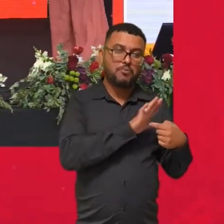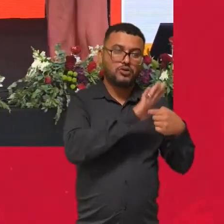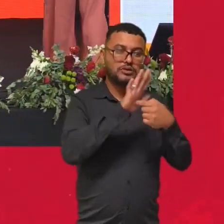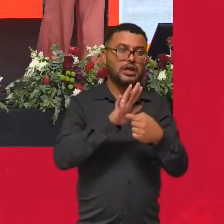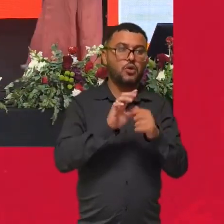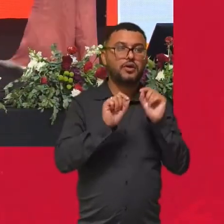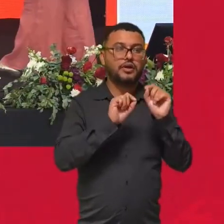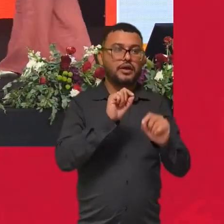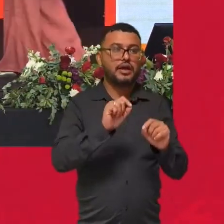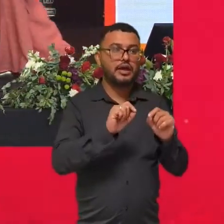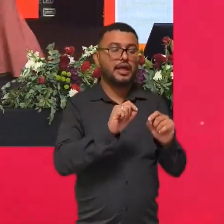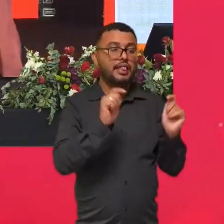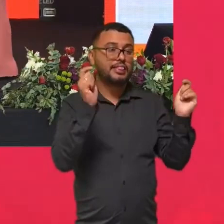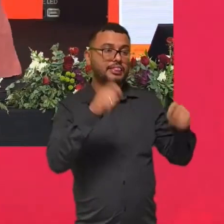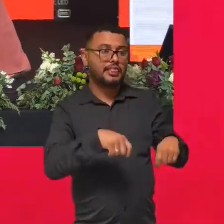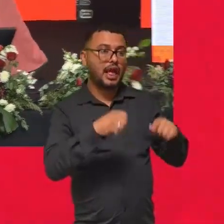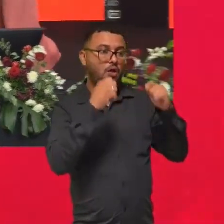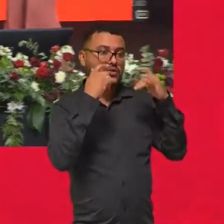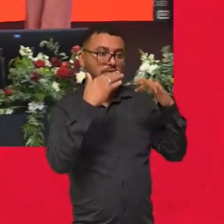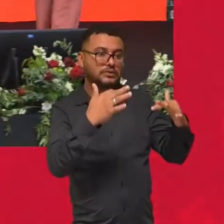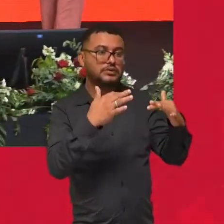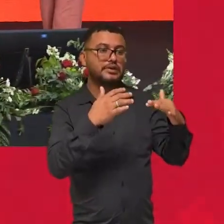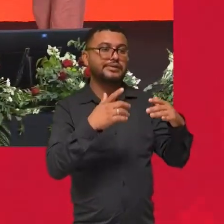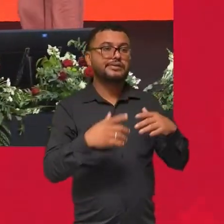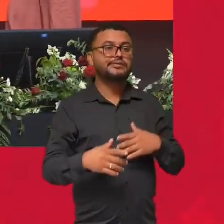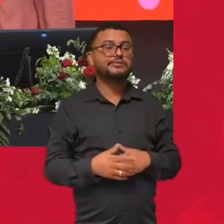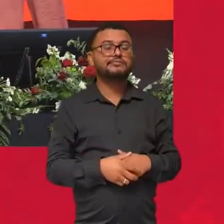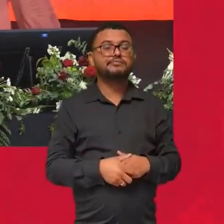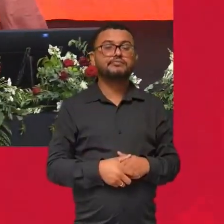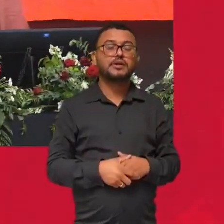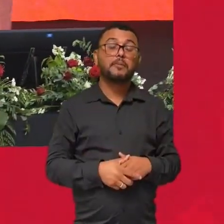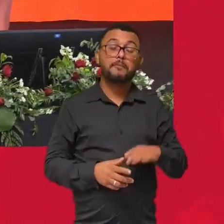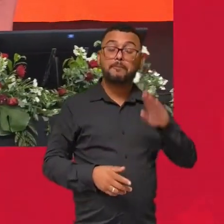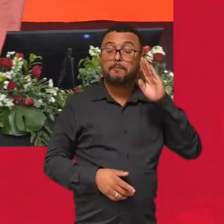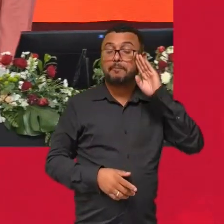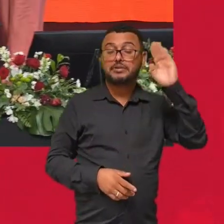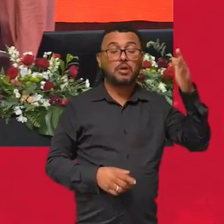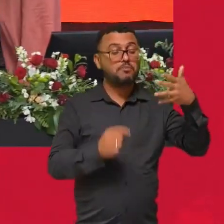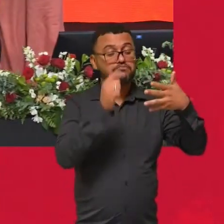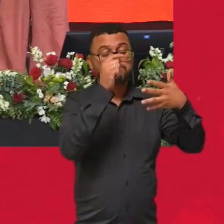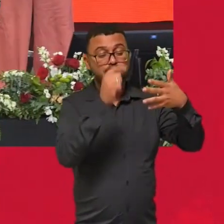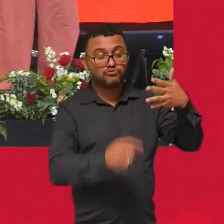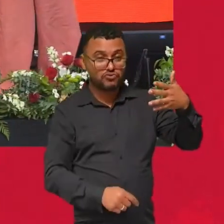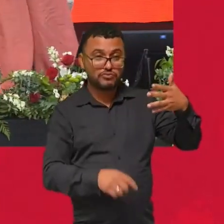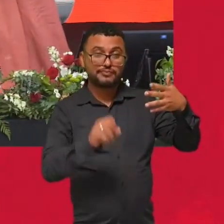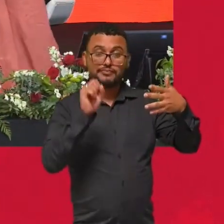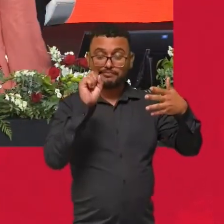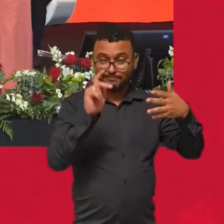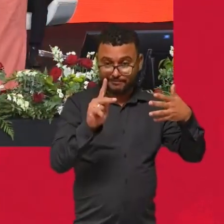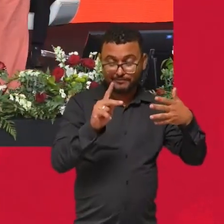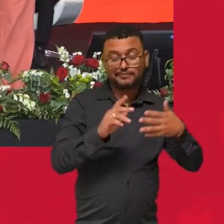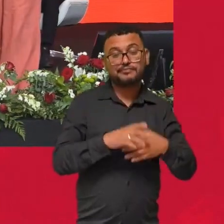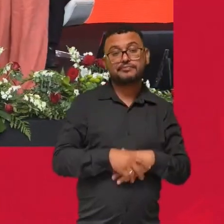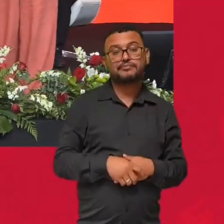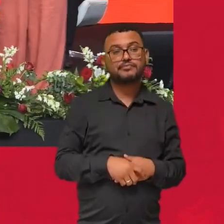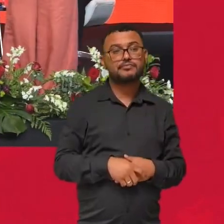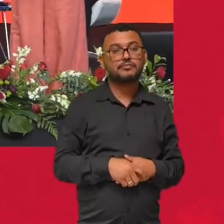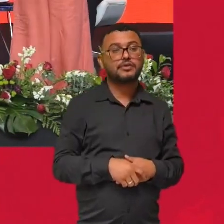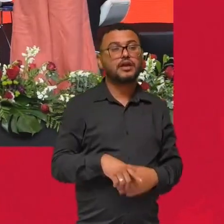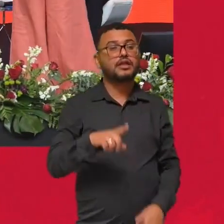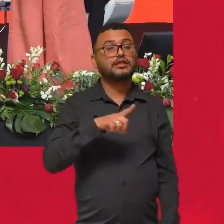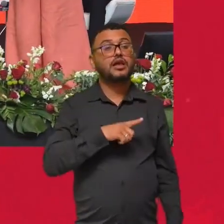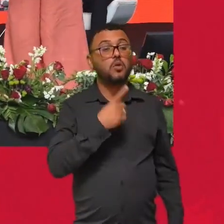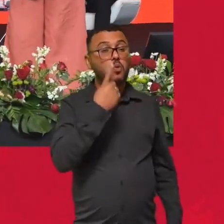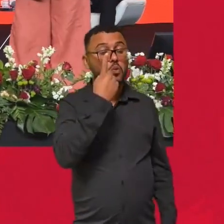esses elementos. E principalmente lembrar, gente, que há um problema básico na